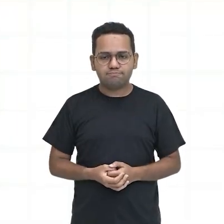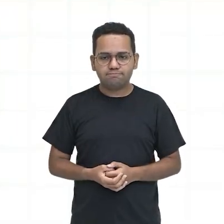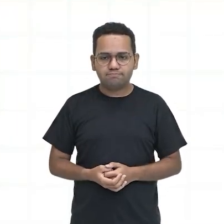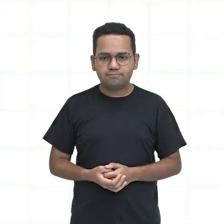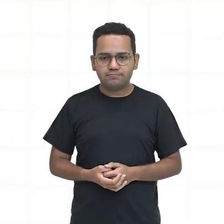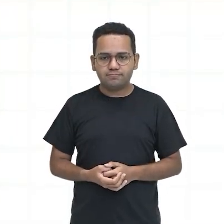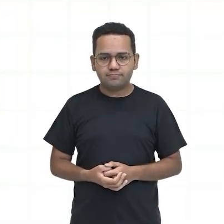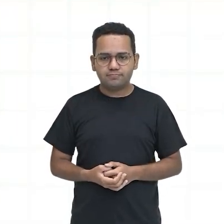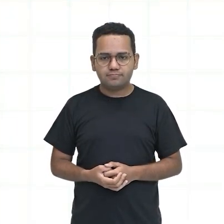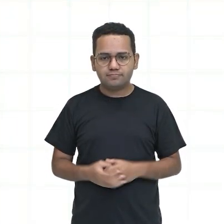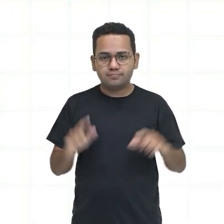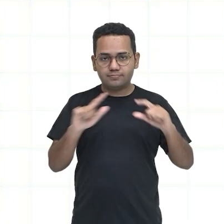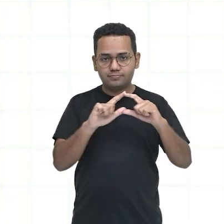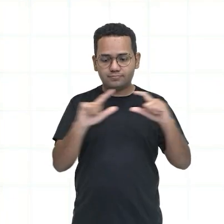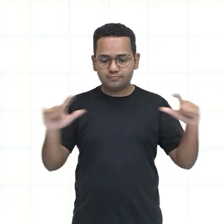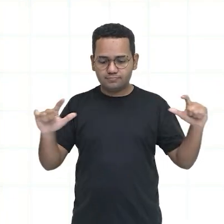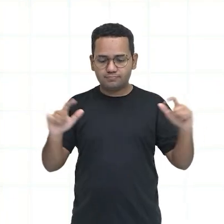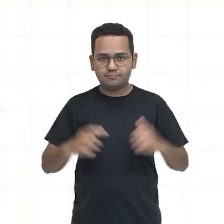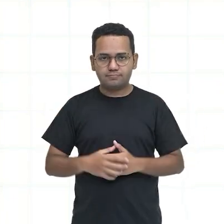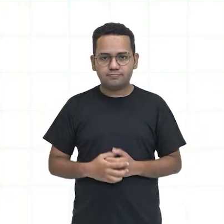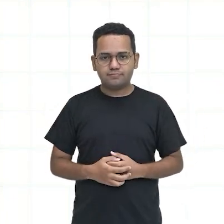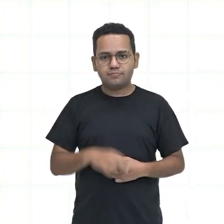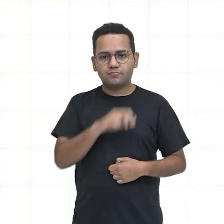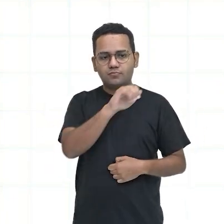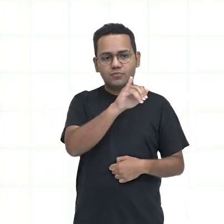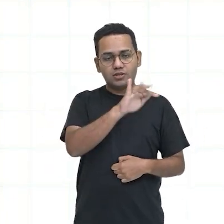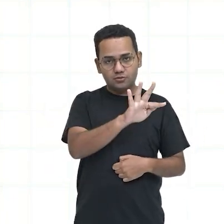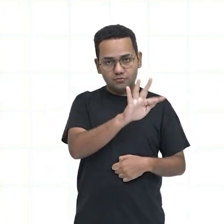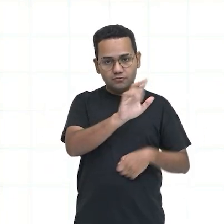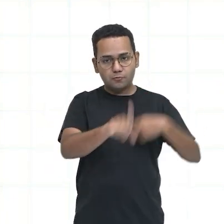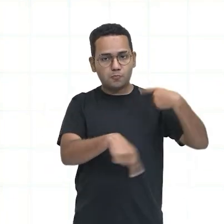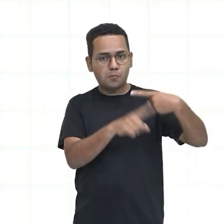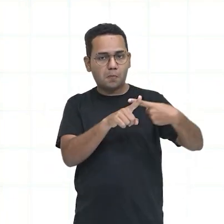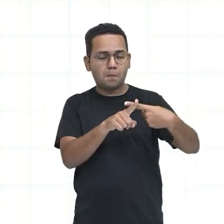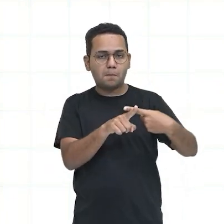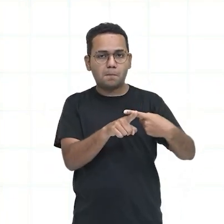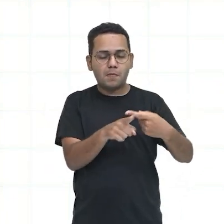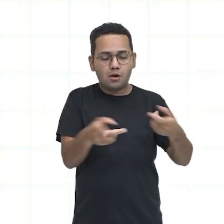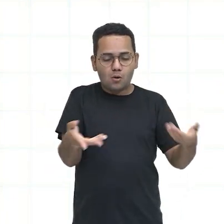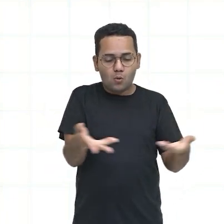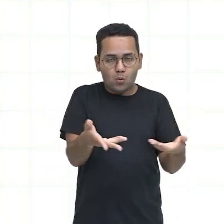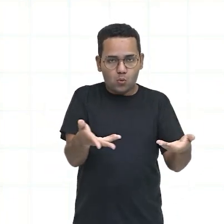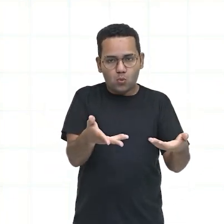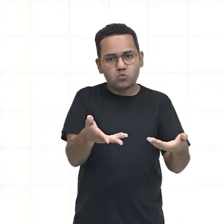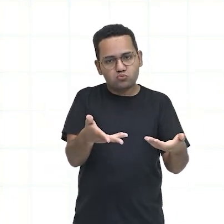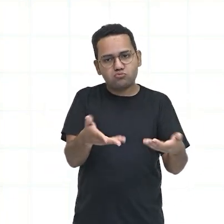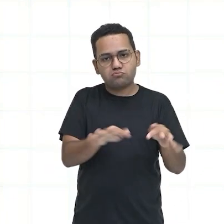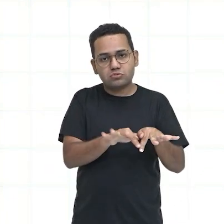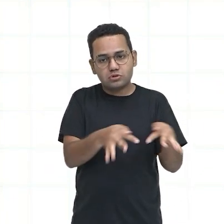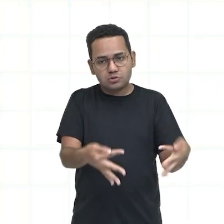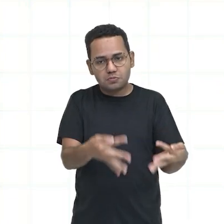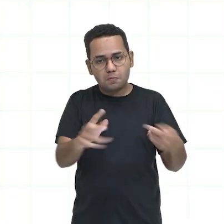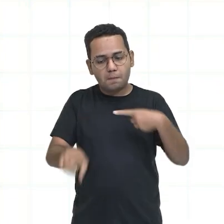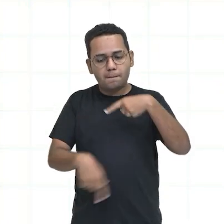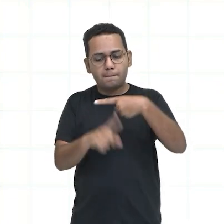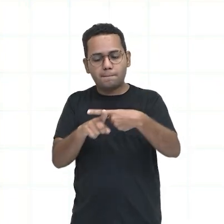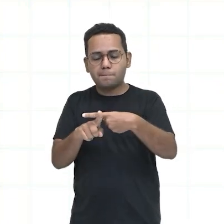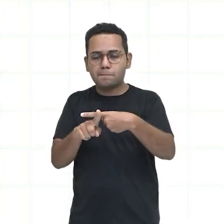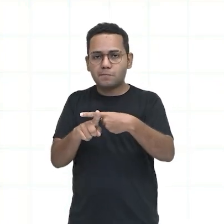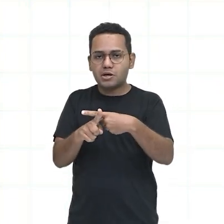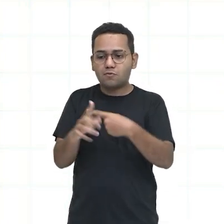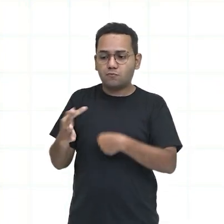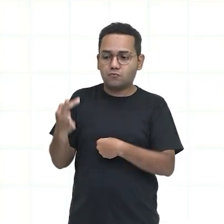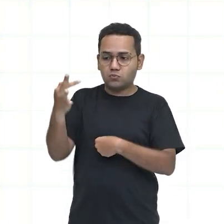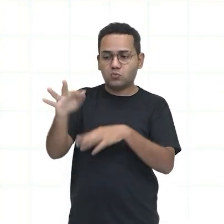Eu tenho, então, a estrutura if, simple present, simple future. Então, as orações do tipo 1, as condicionais do tipo 1, elas têm